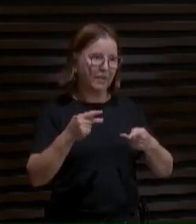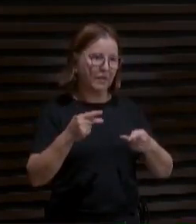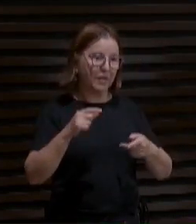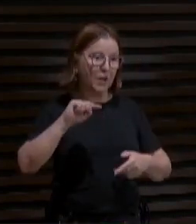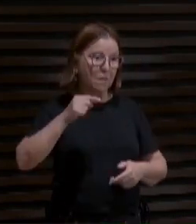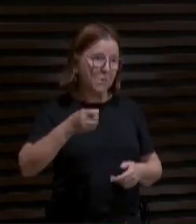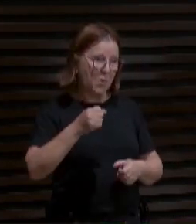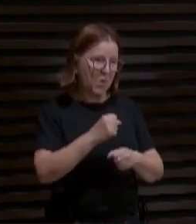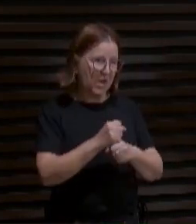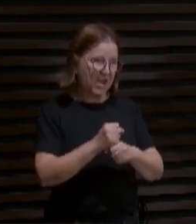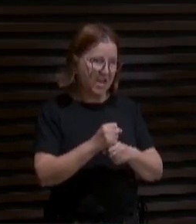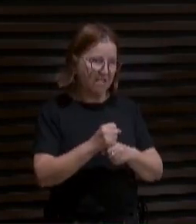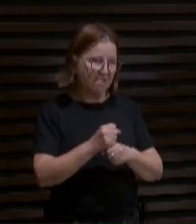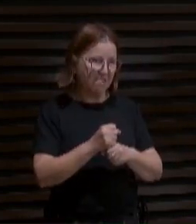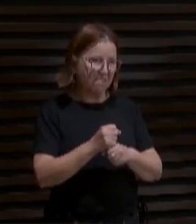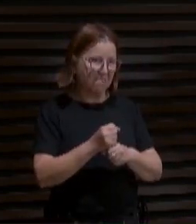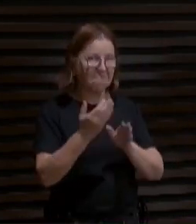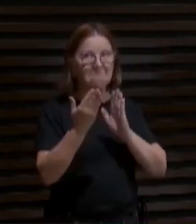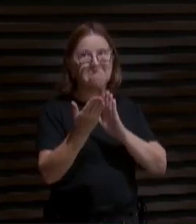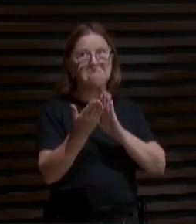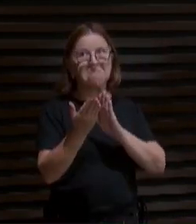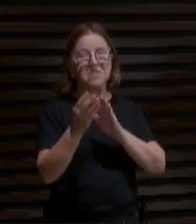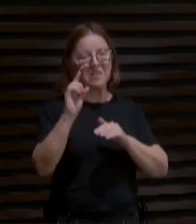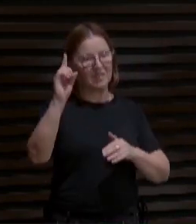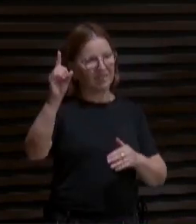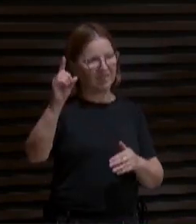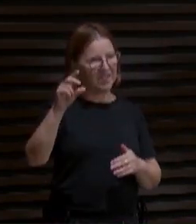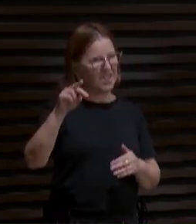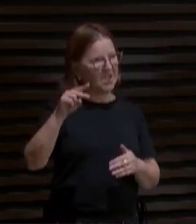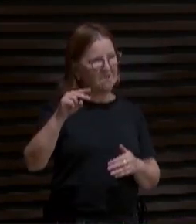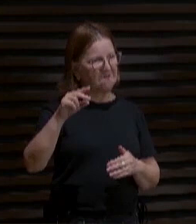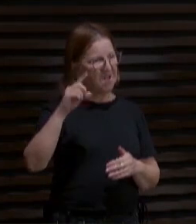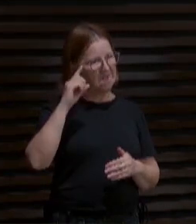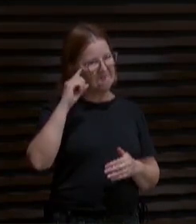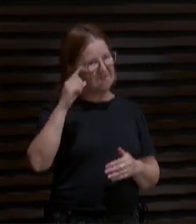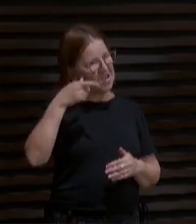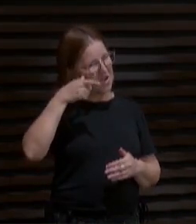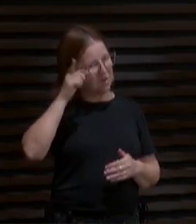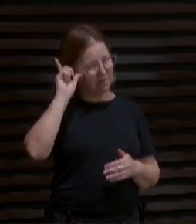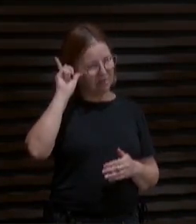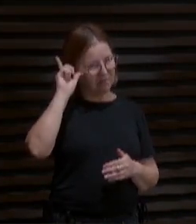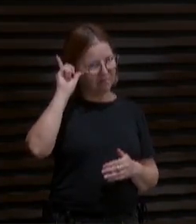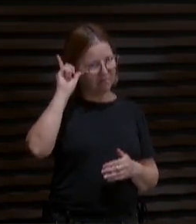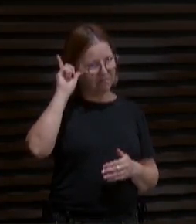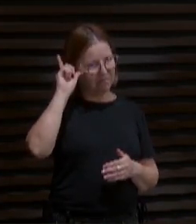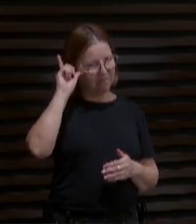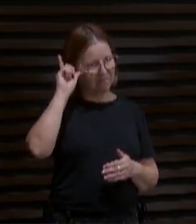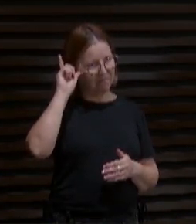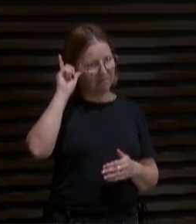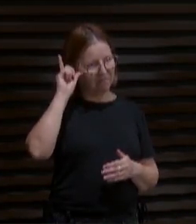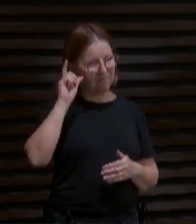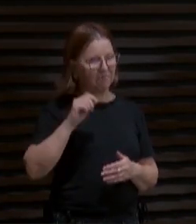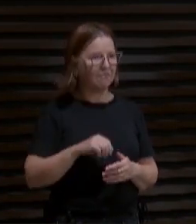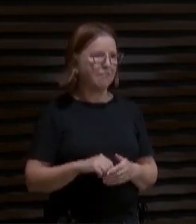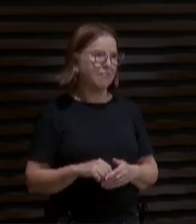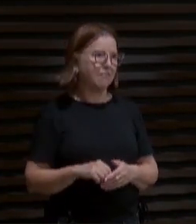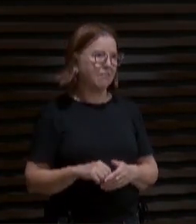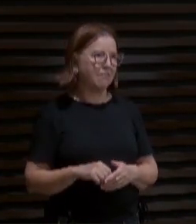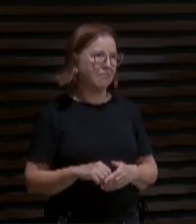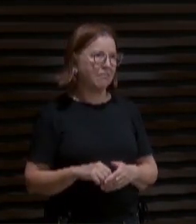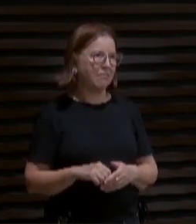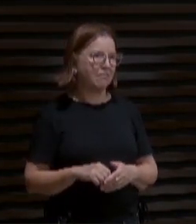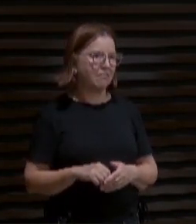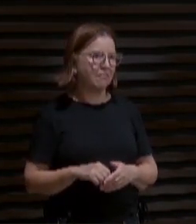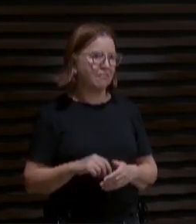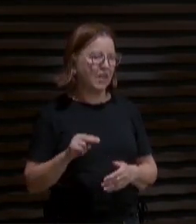são aos teus olhos como o dia de ontem, que se foi, e como a